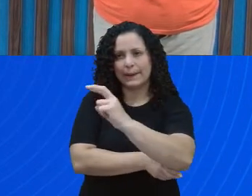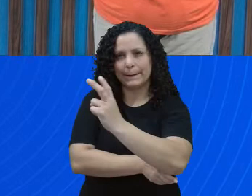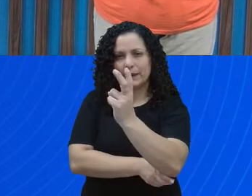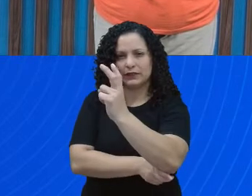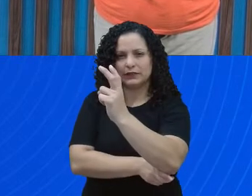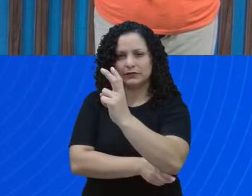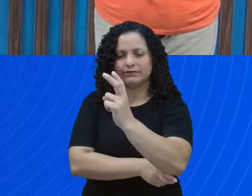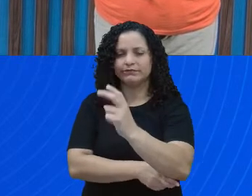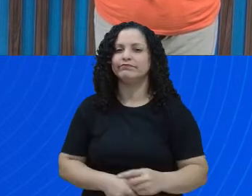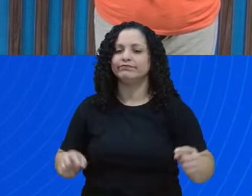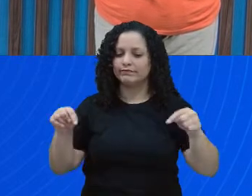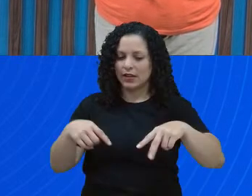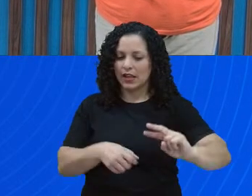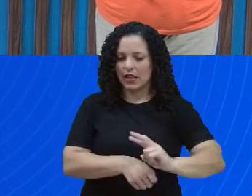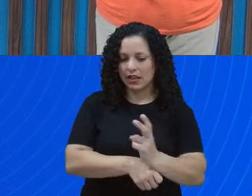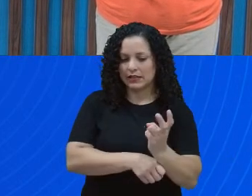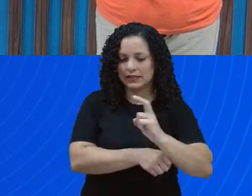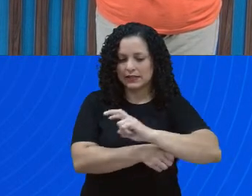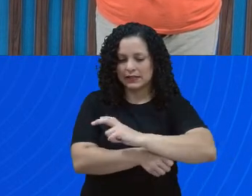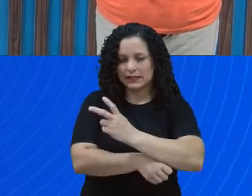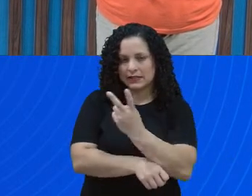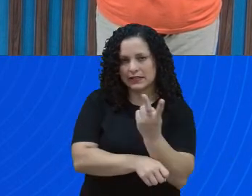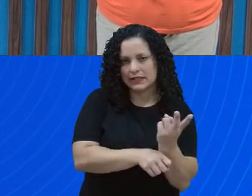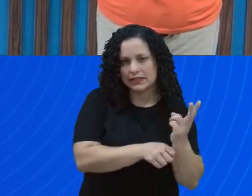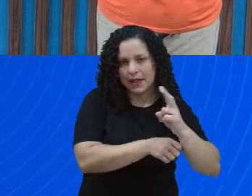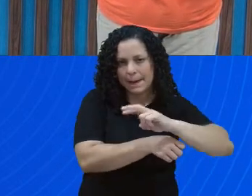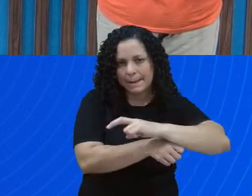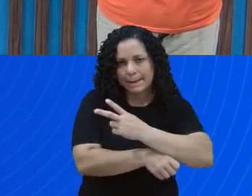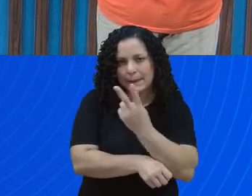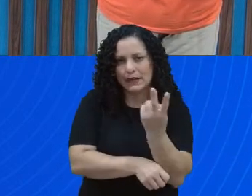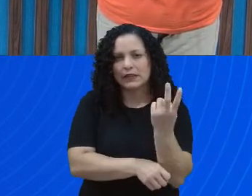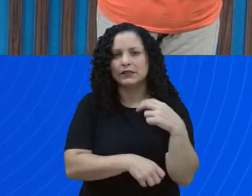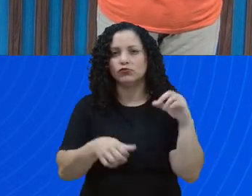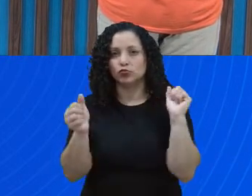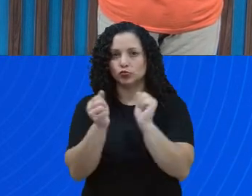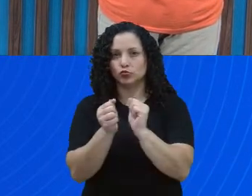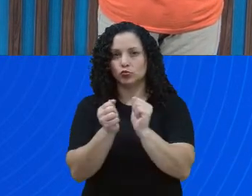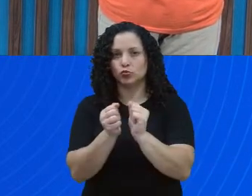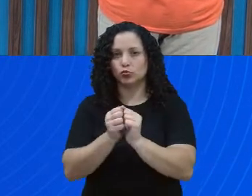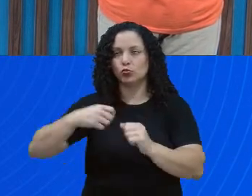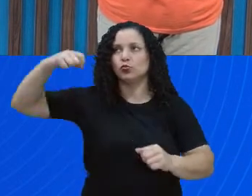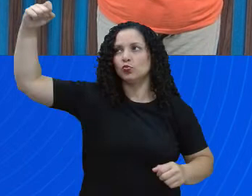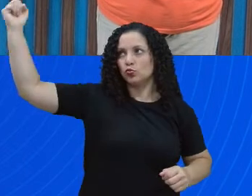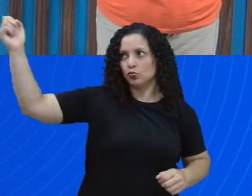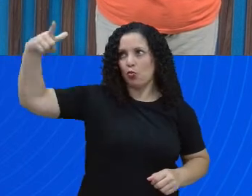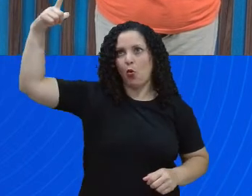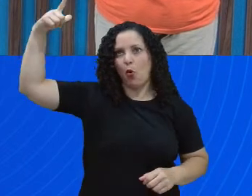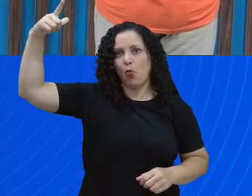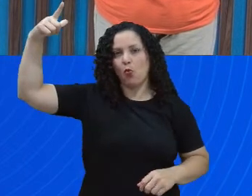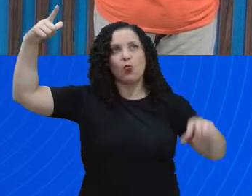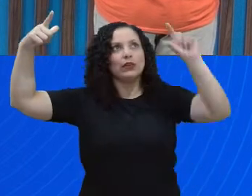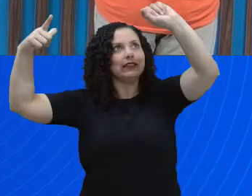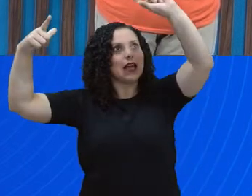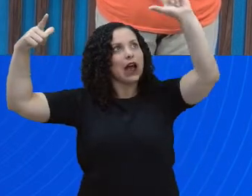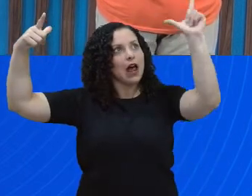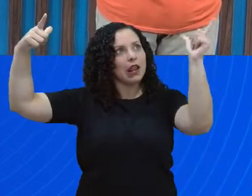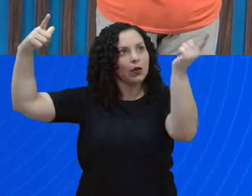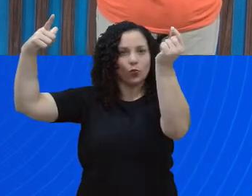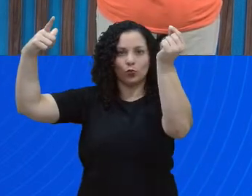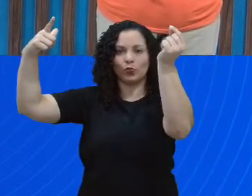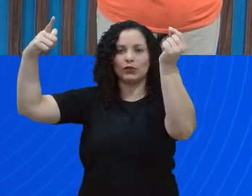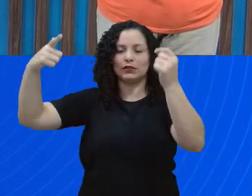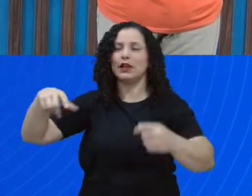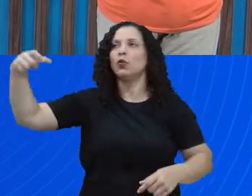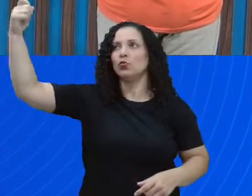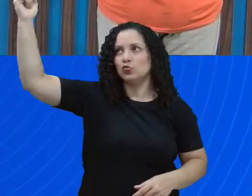Sese para fazer companhia aos dois astros. Então, tinha o sol, tinha a lua. O sol, quem